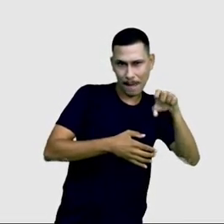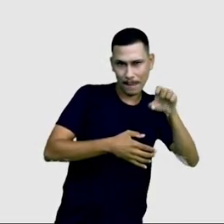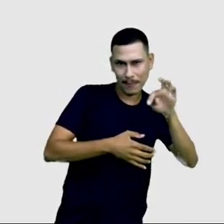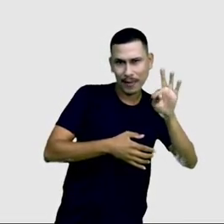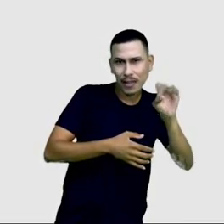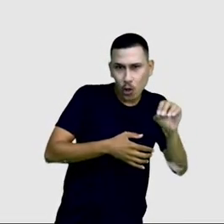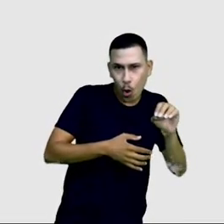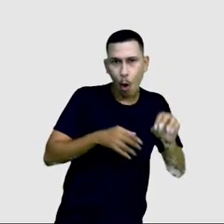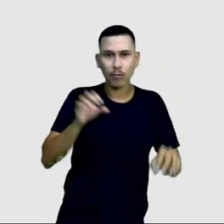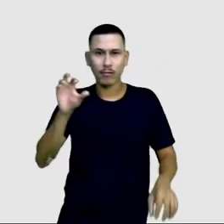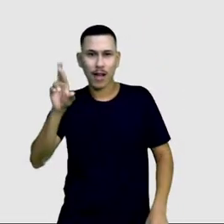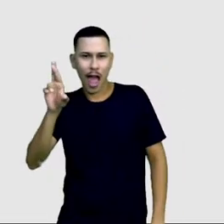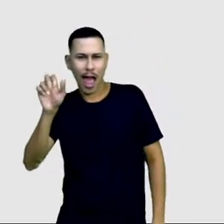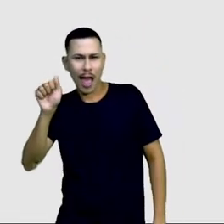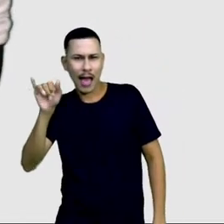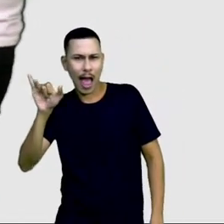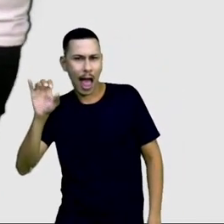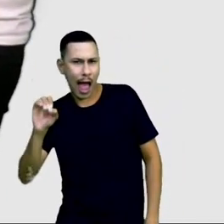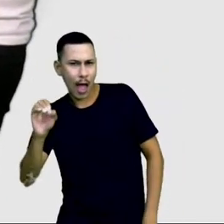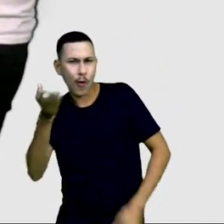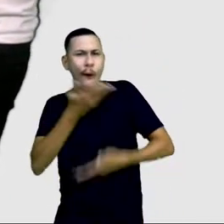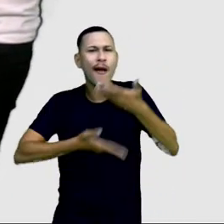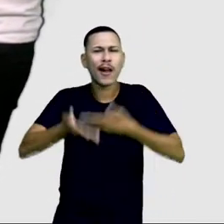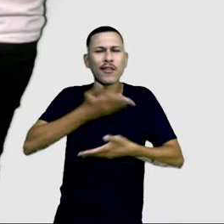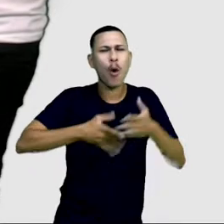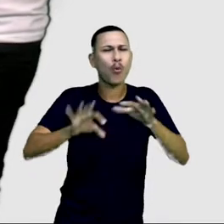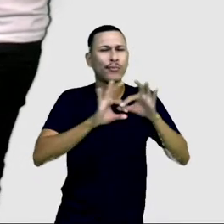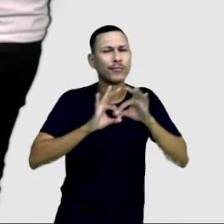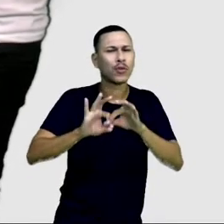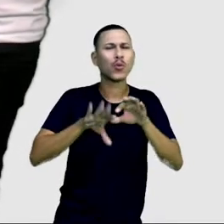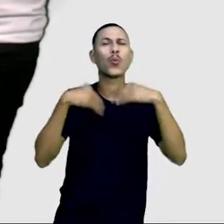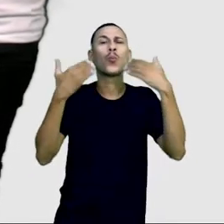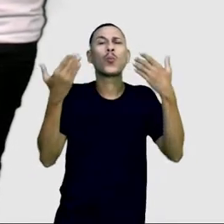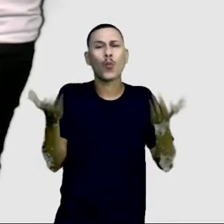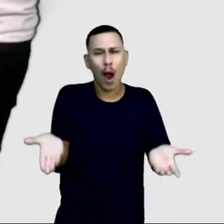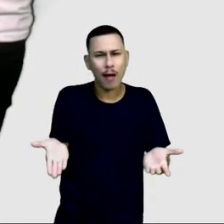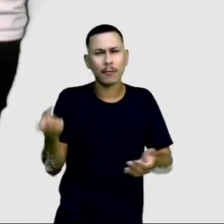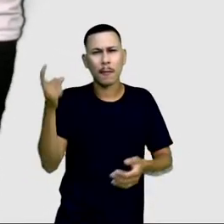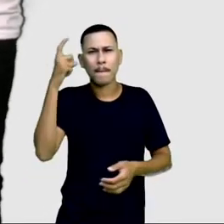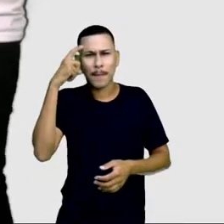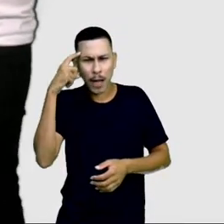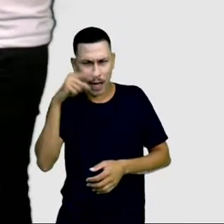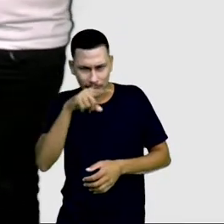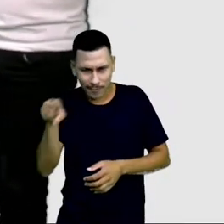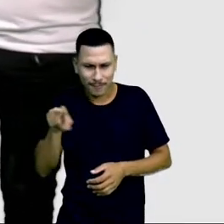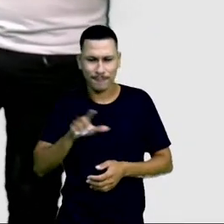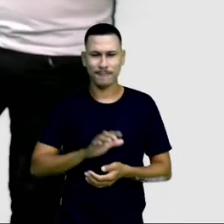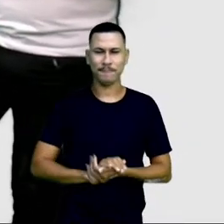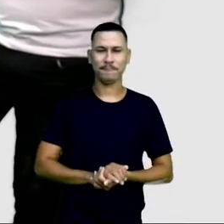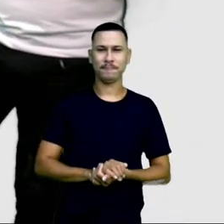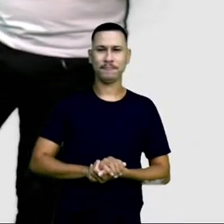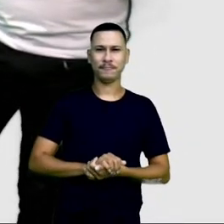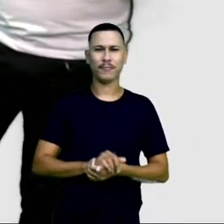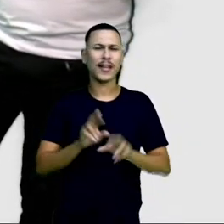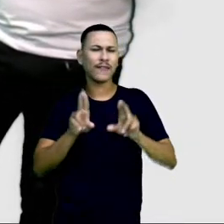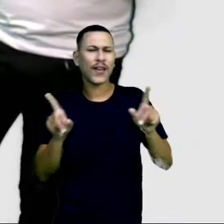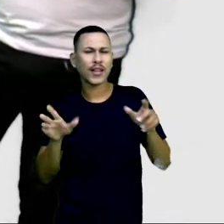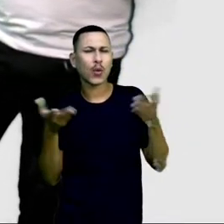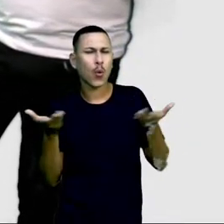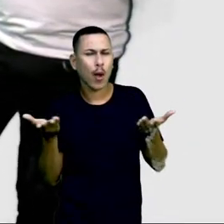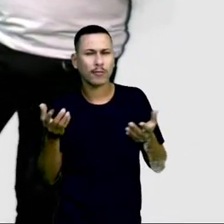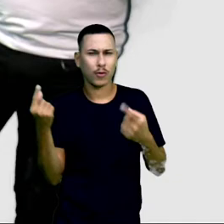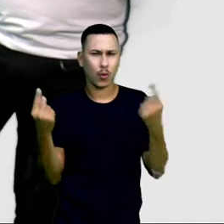raio? Vou deixar aqui um pouquinho para vocês pensarem nessa propriedade. Qual é a diferença